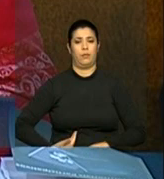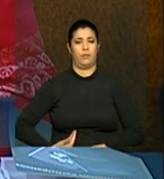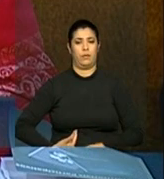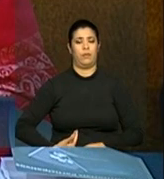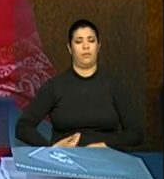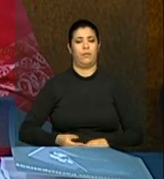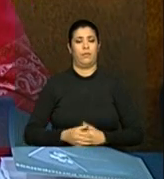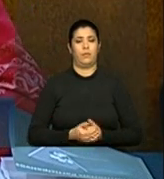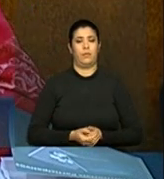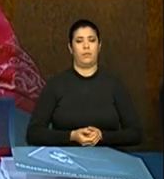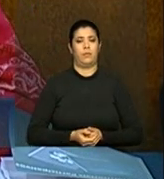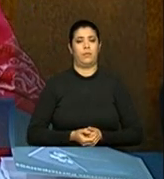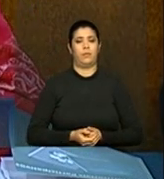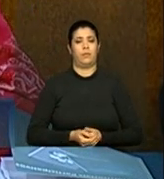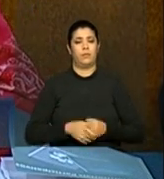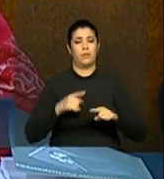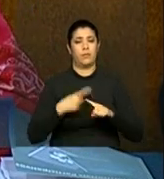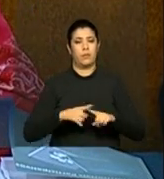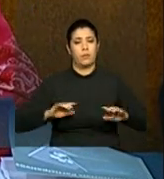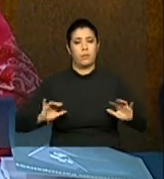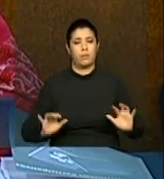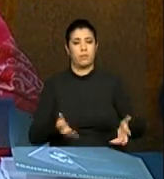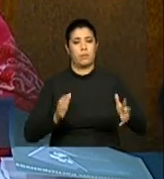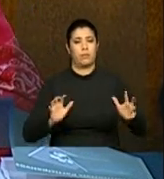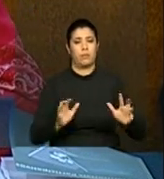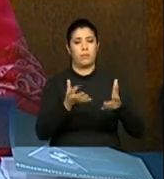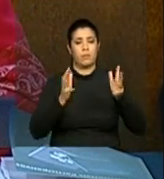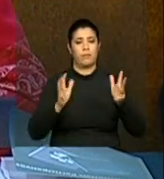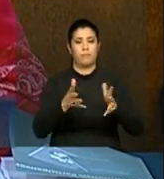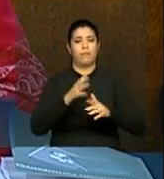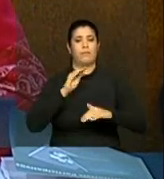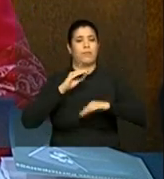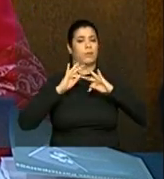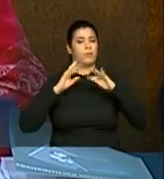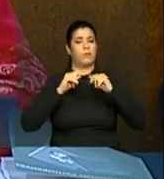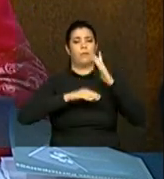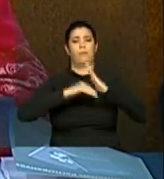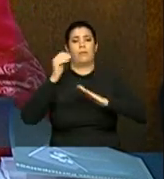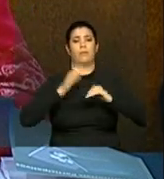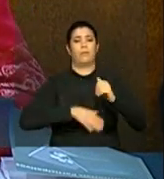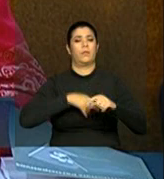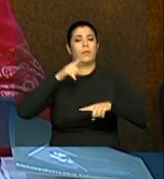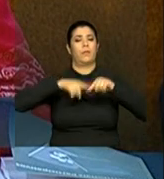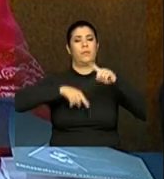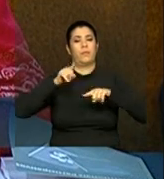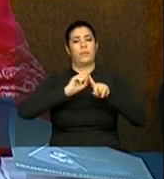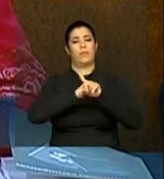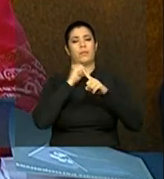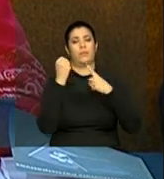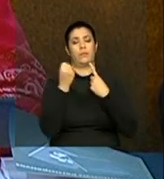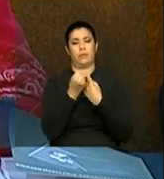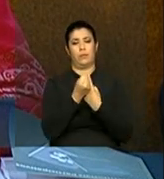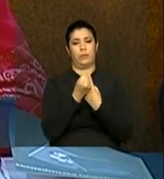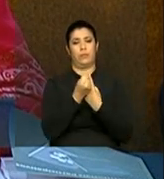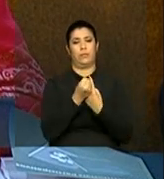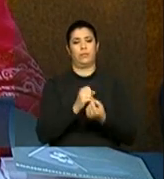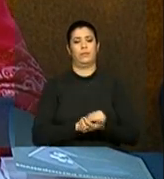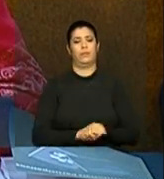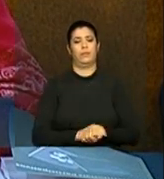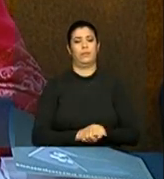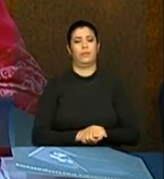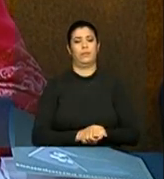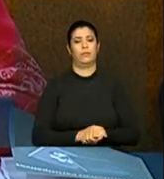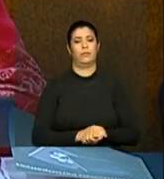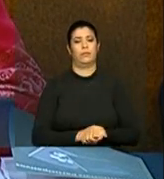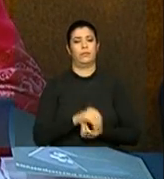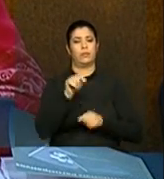por impulsionar todas as políticas sociais e dentro